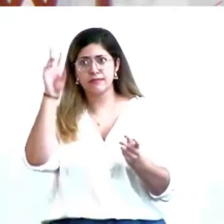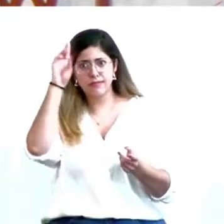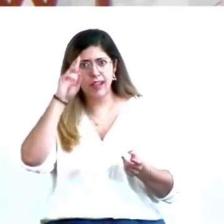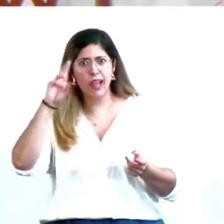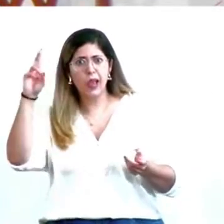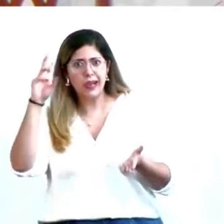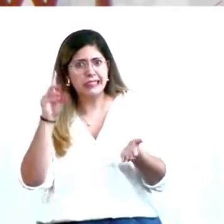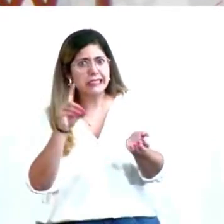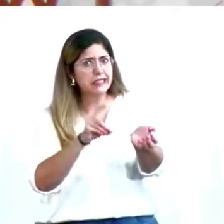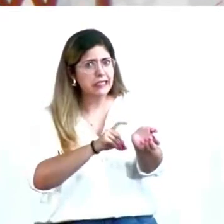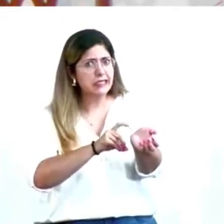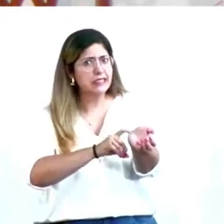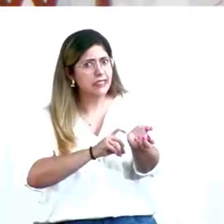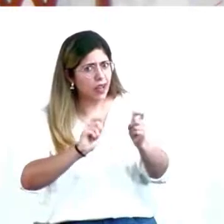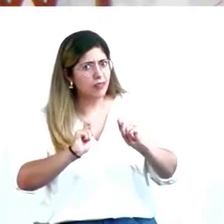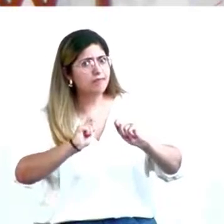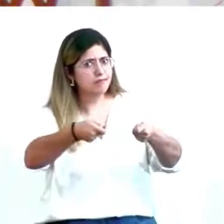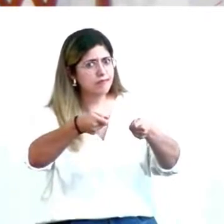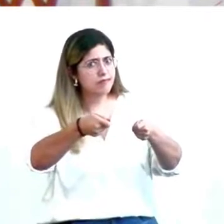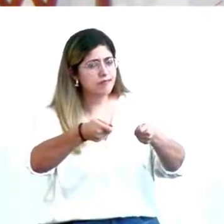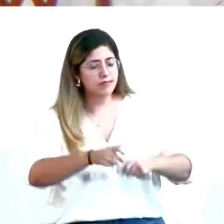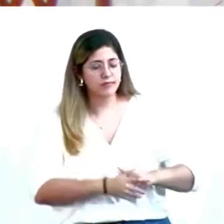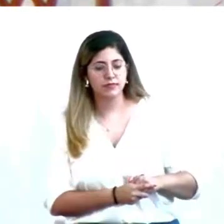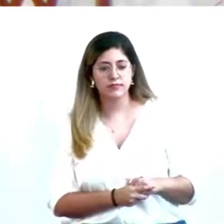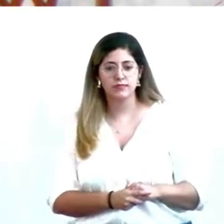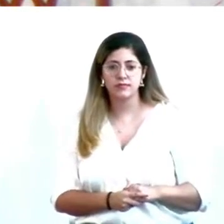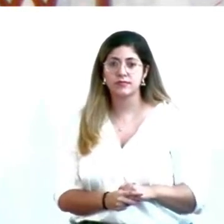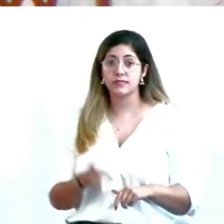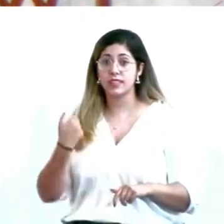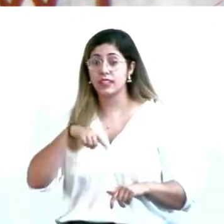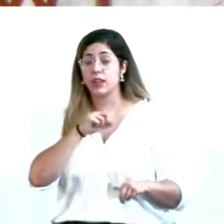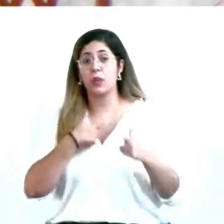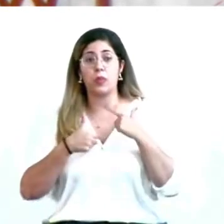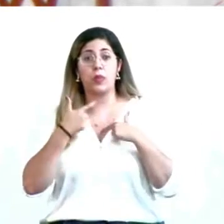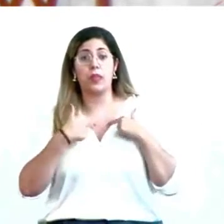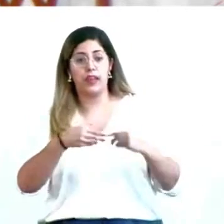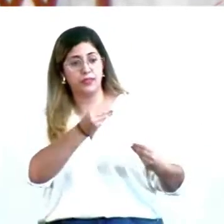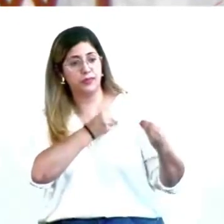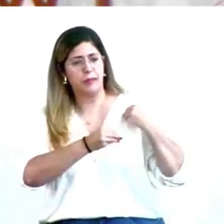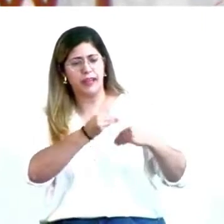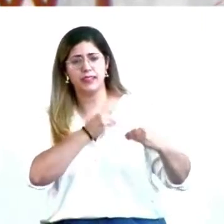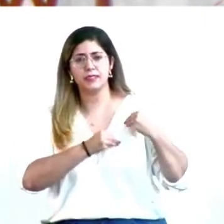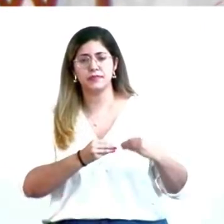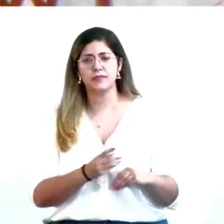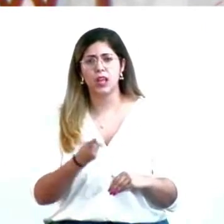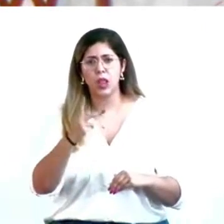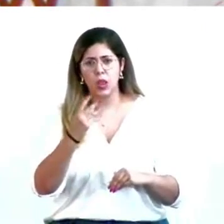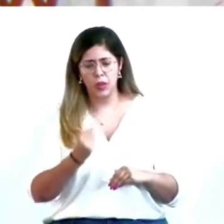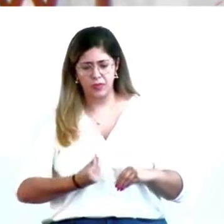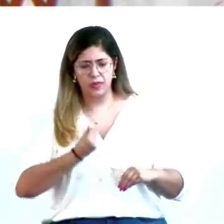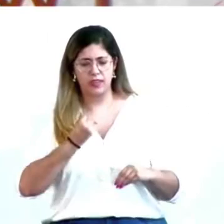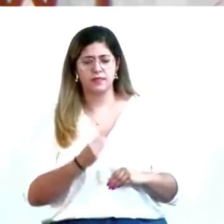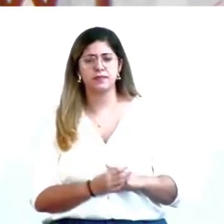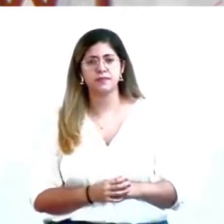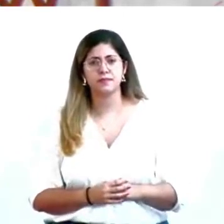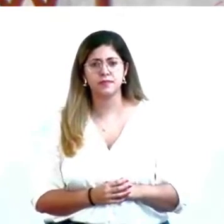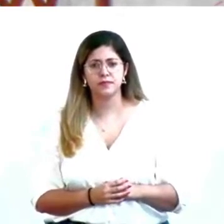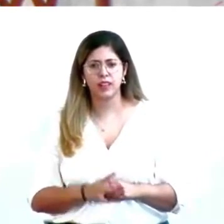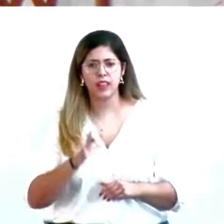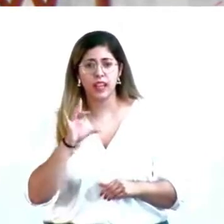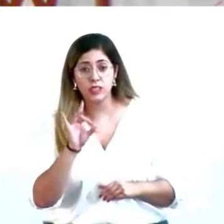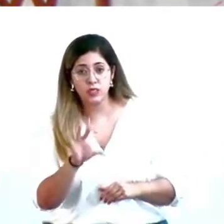sejamos levados por esses desejos pecaminosos. Não demos ouvidos àqueles que